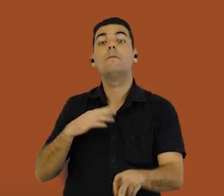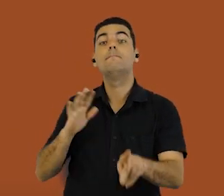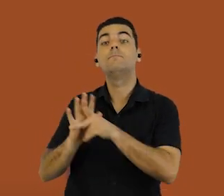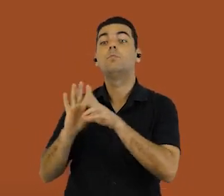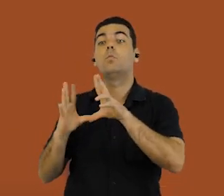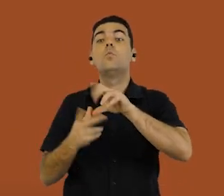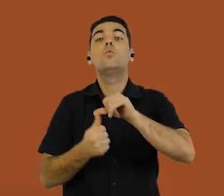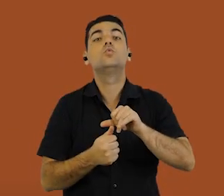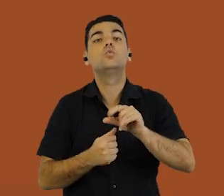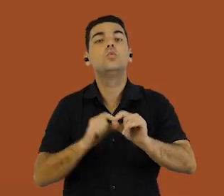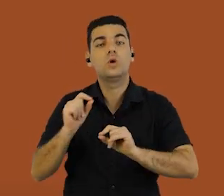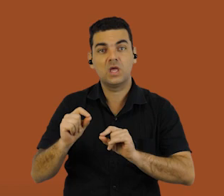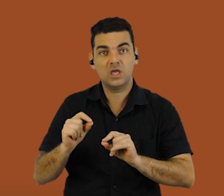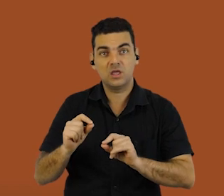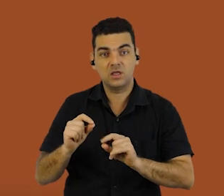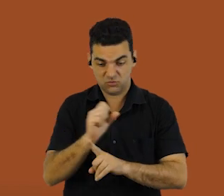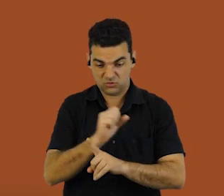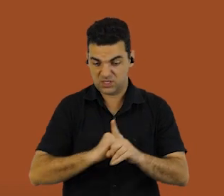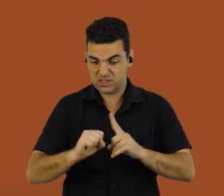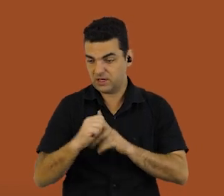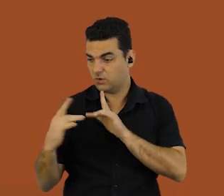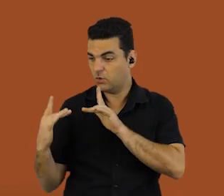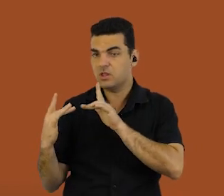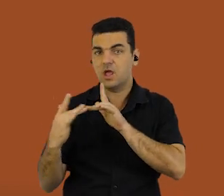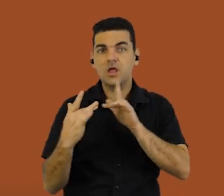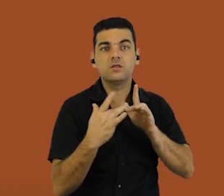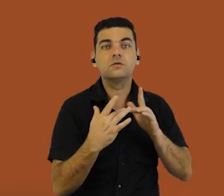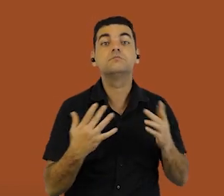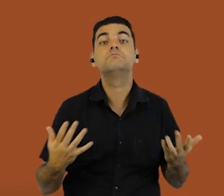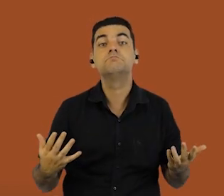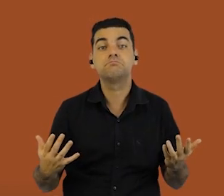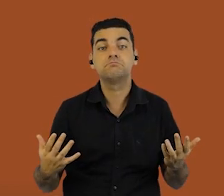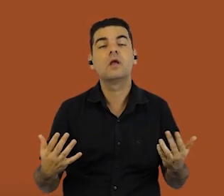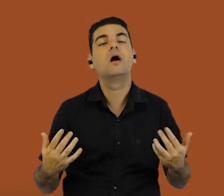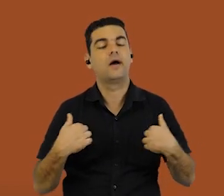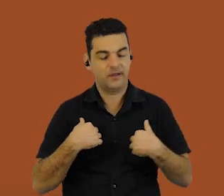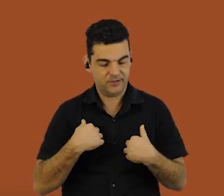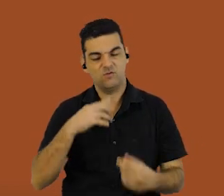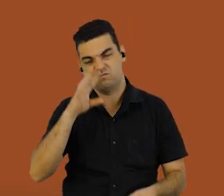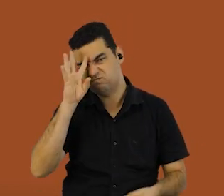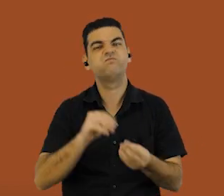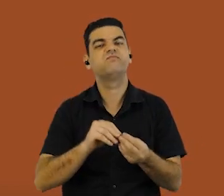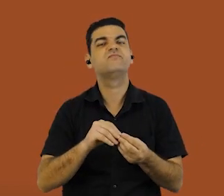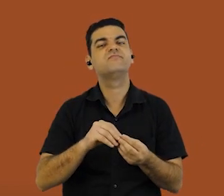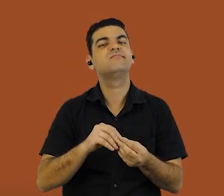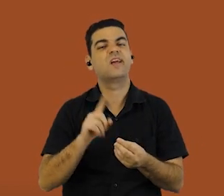pode fazer pelos seus, pelos pares, pelos alunos que passam, pelas vidas que passam